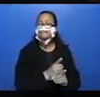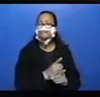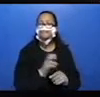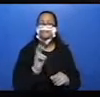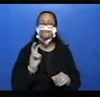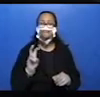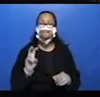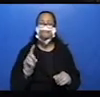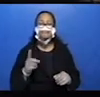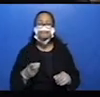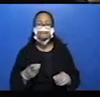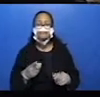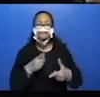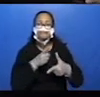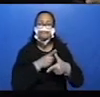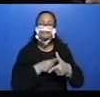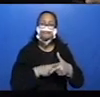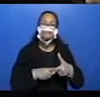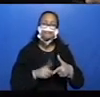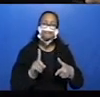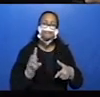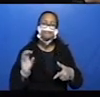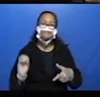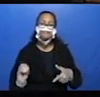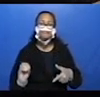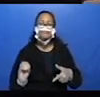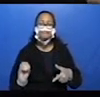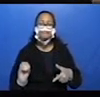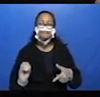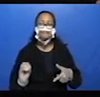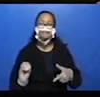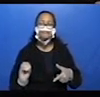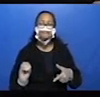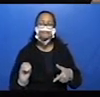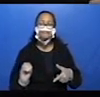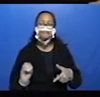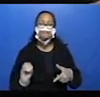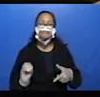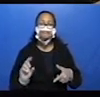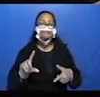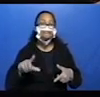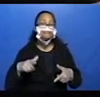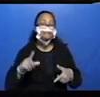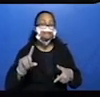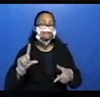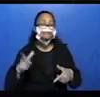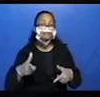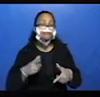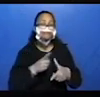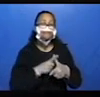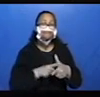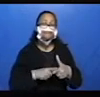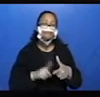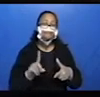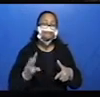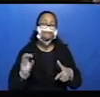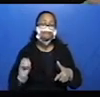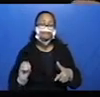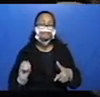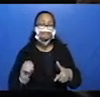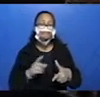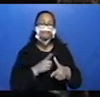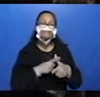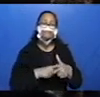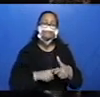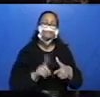eu dividi por 10, o que aconteceu? Depois eu divido por 10 de novo, o que aconteceu? O que aconteceu?